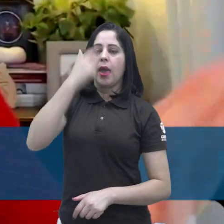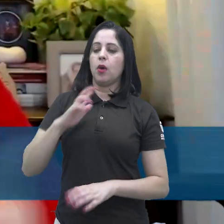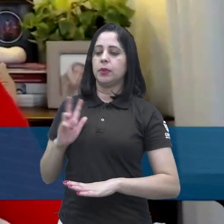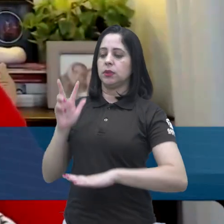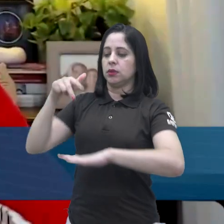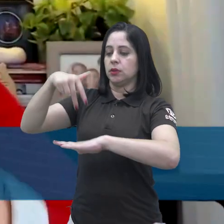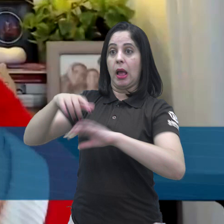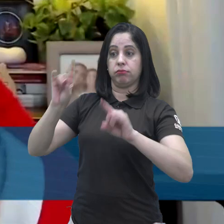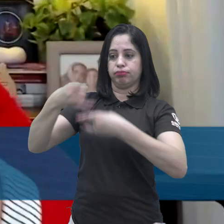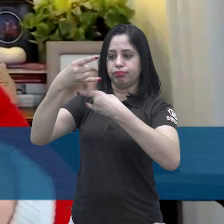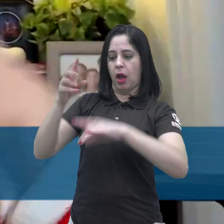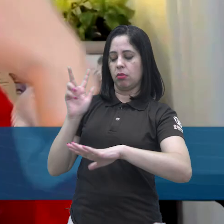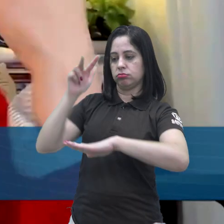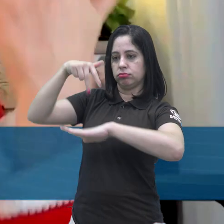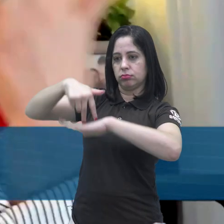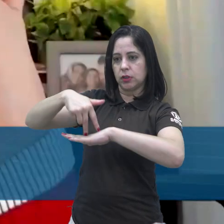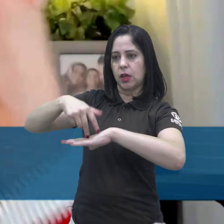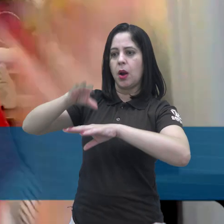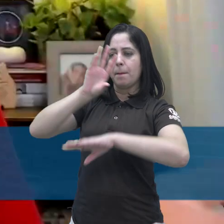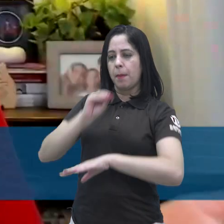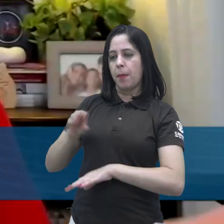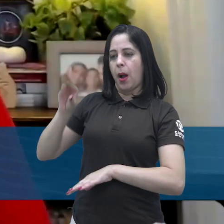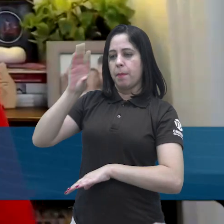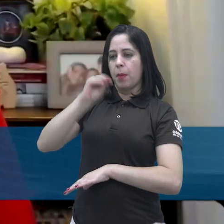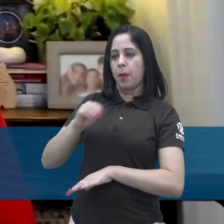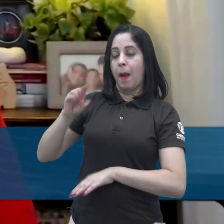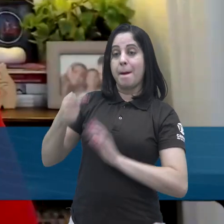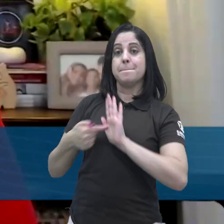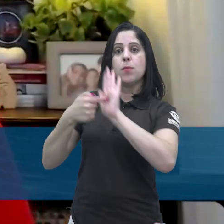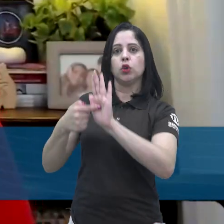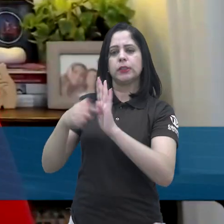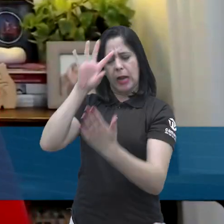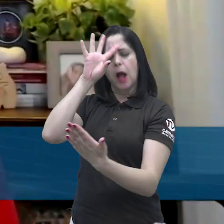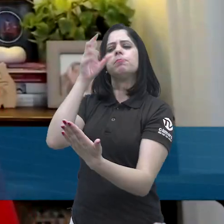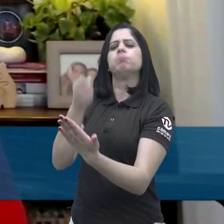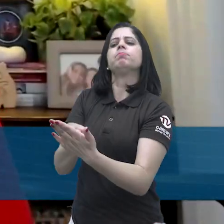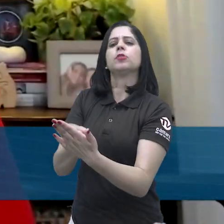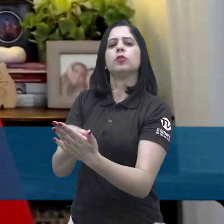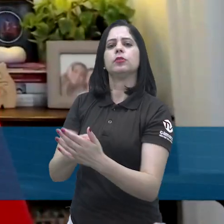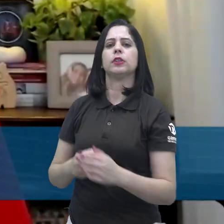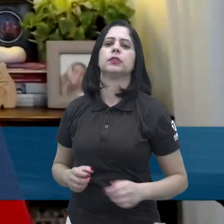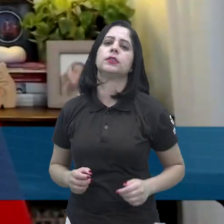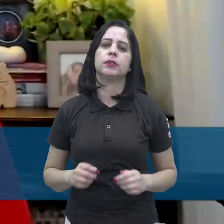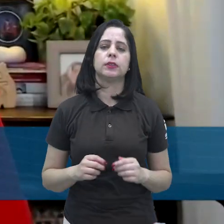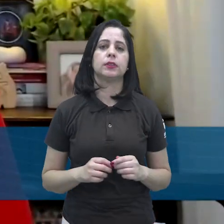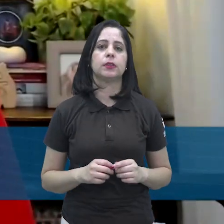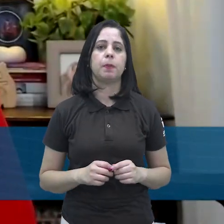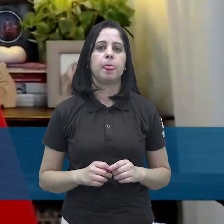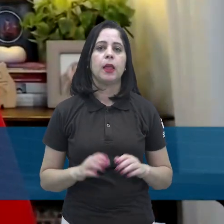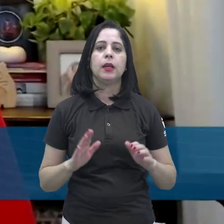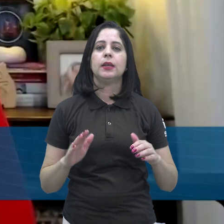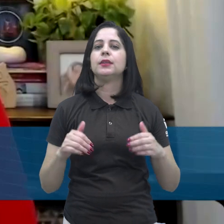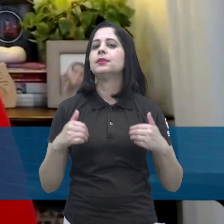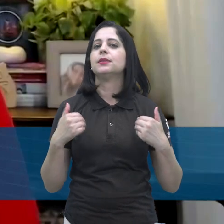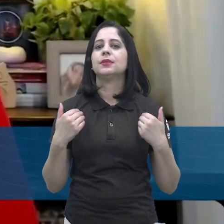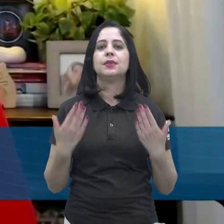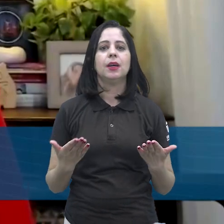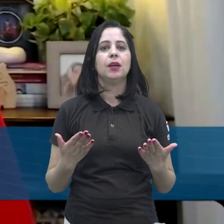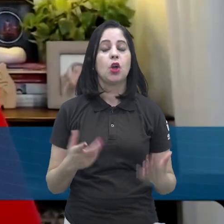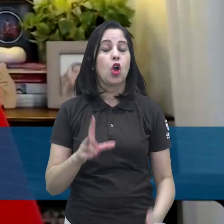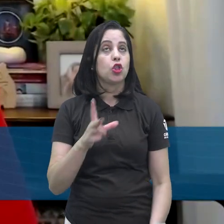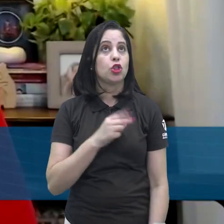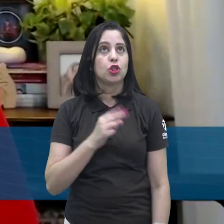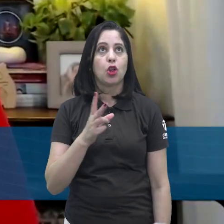10 vezes mais confiança, 10 vezes mais autoridade para você vender um produto no digital. E eu costumo dizer que isso, para